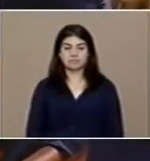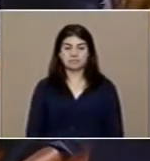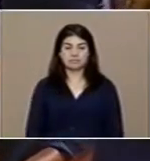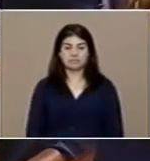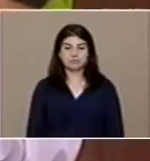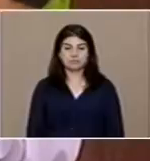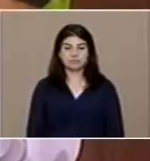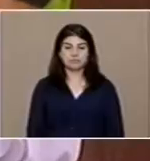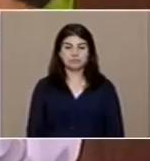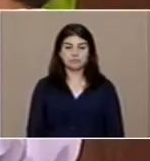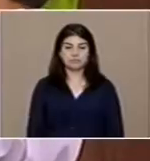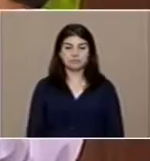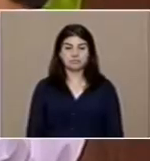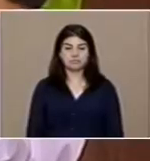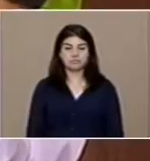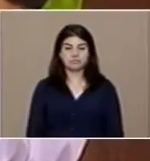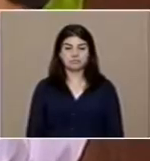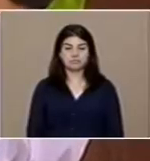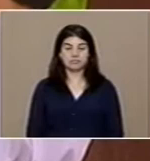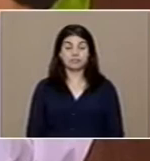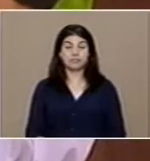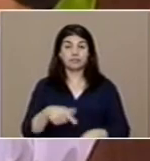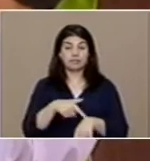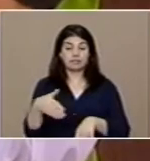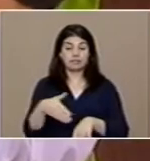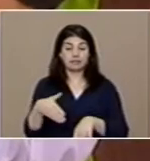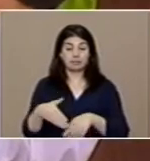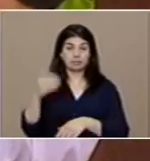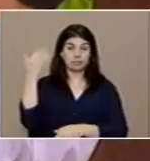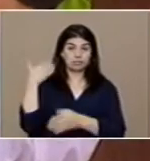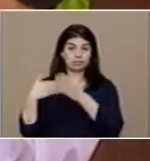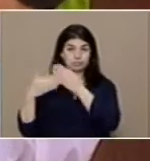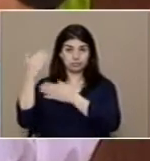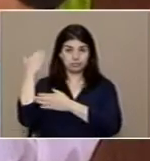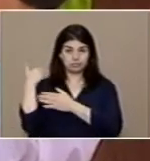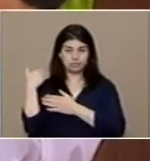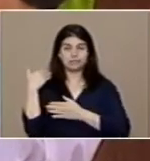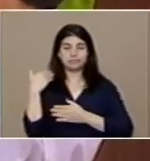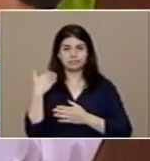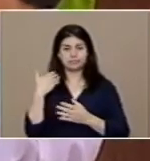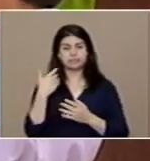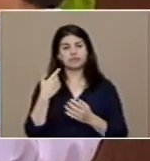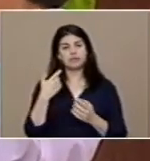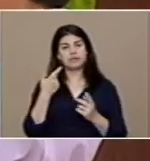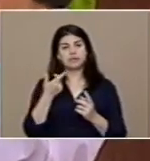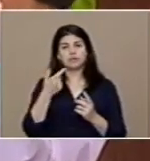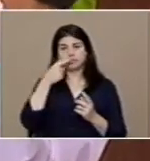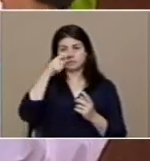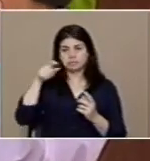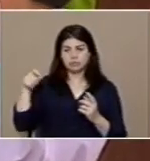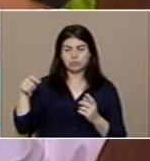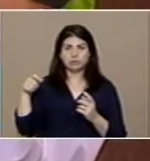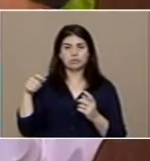i e naquele tempo aproximaram-se de Jesus os